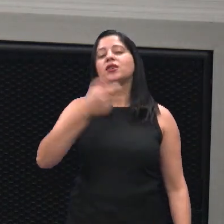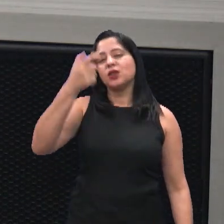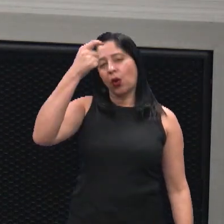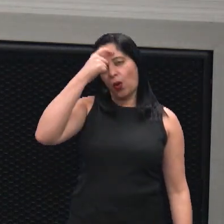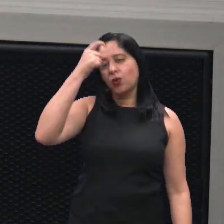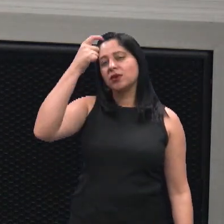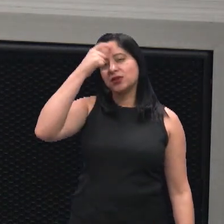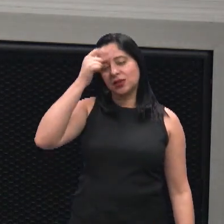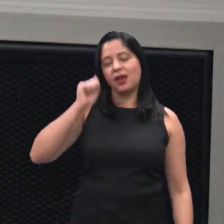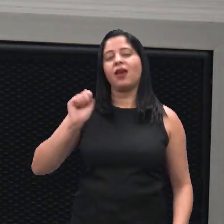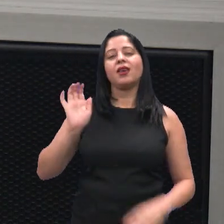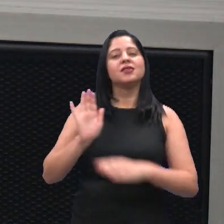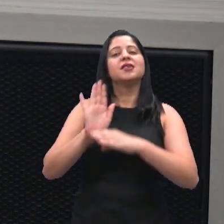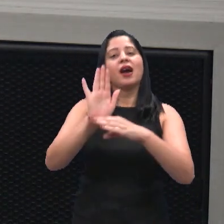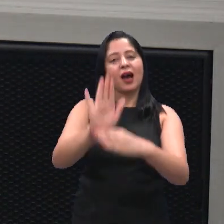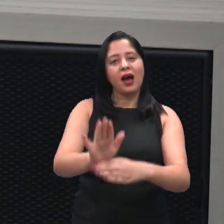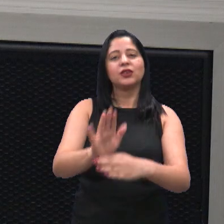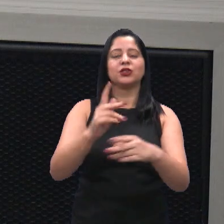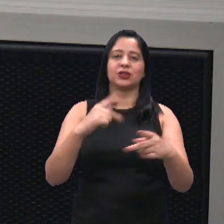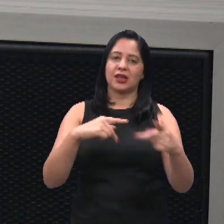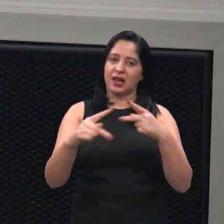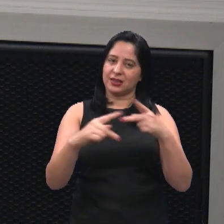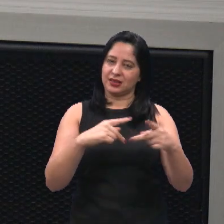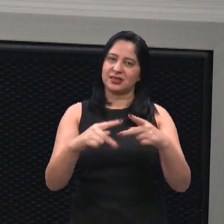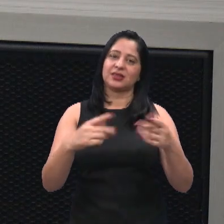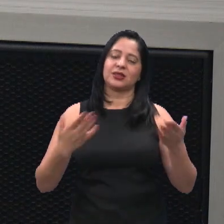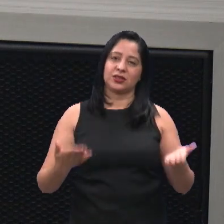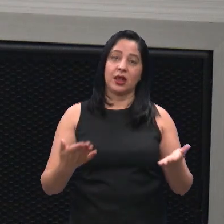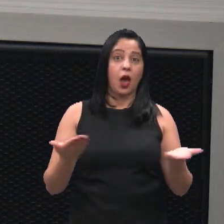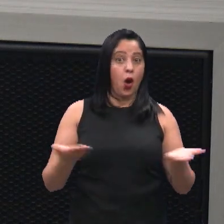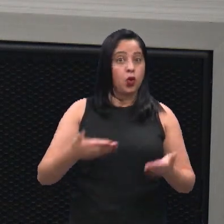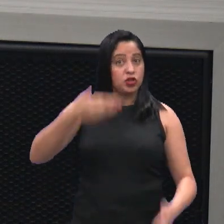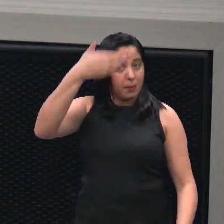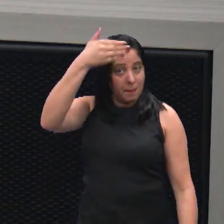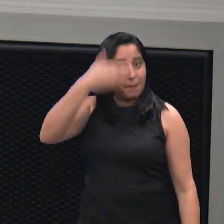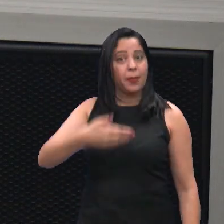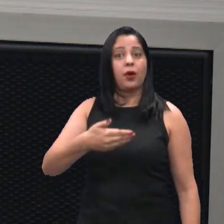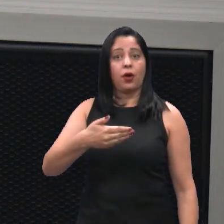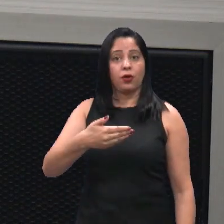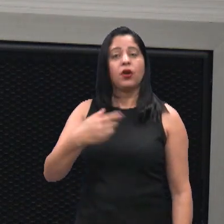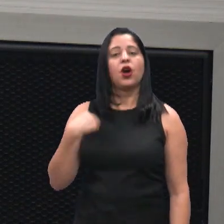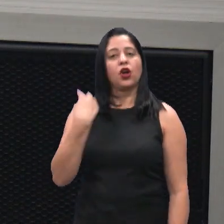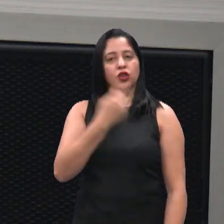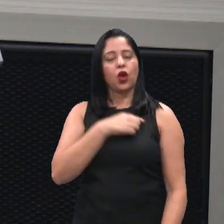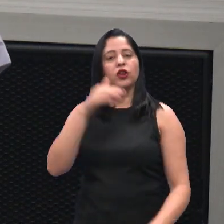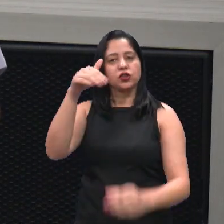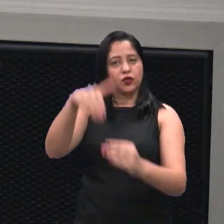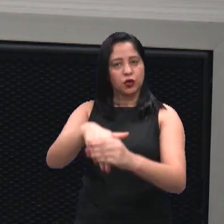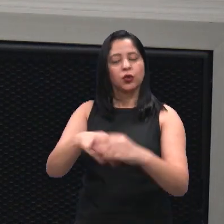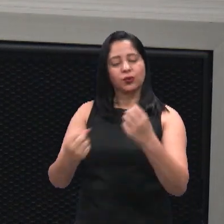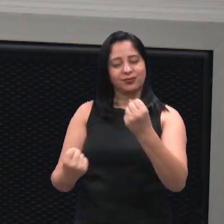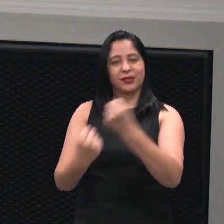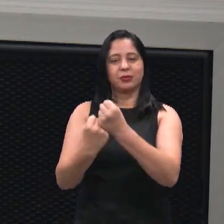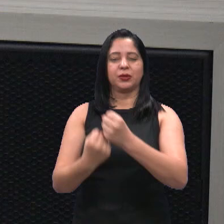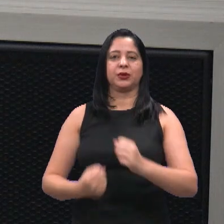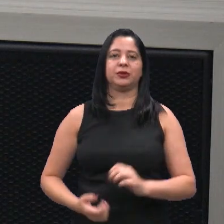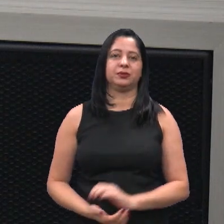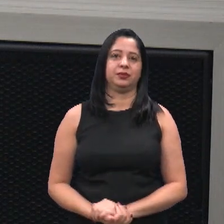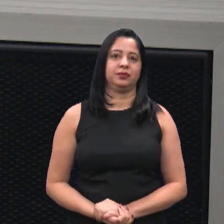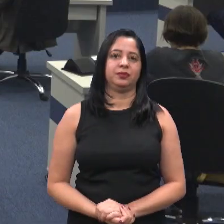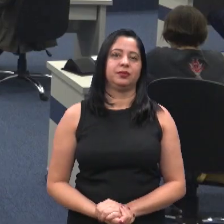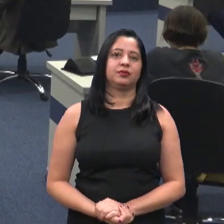é, com a nossa cidade. E hoje provamos isso unanimemente, votando junto com a base.